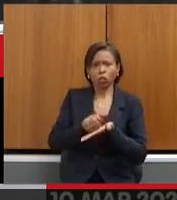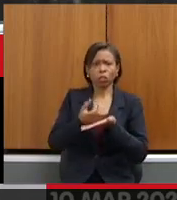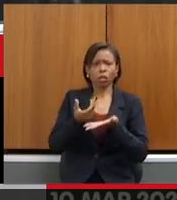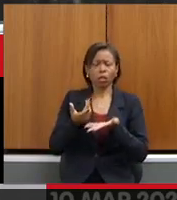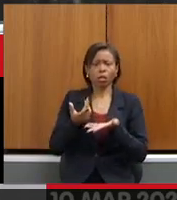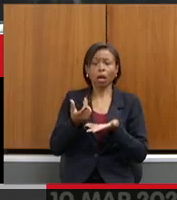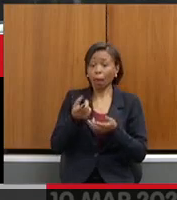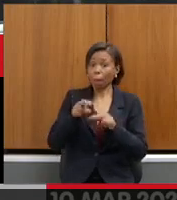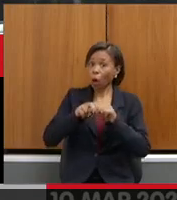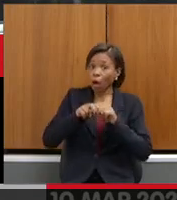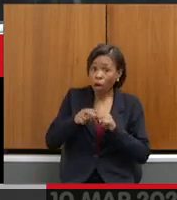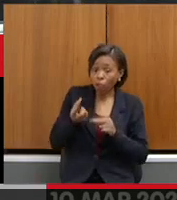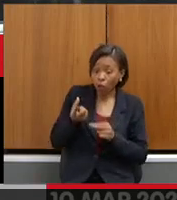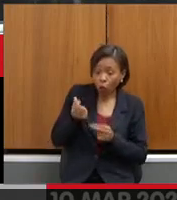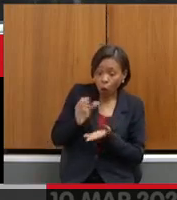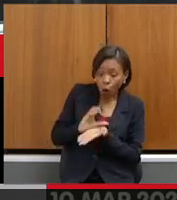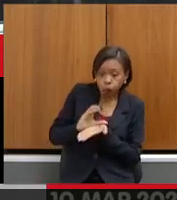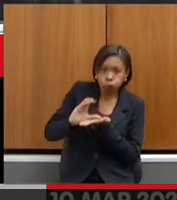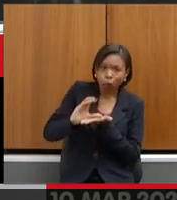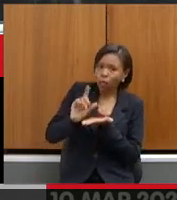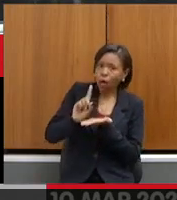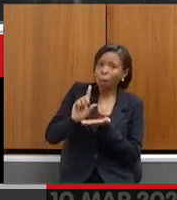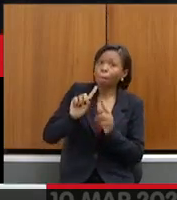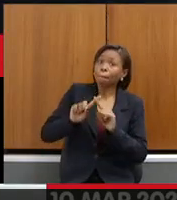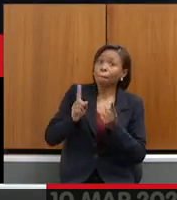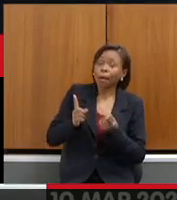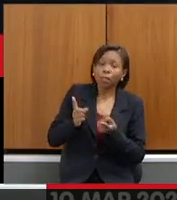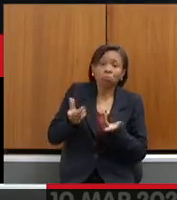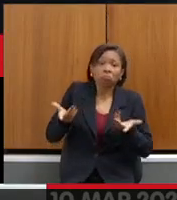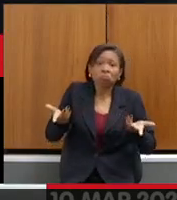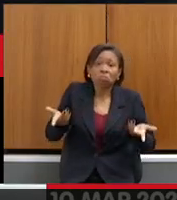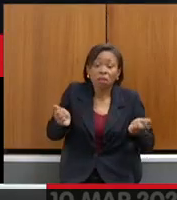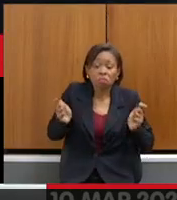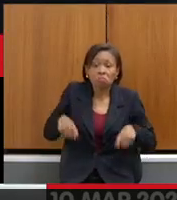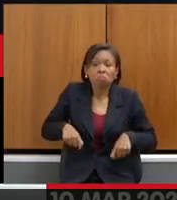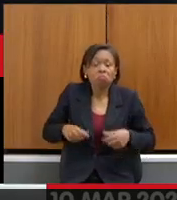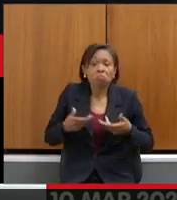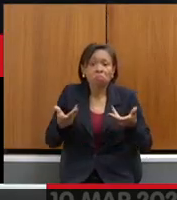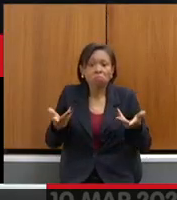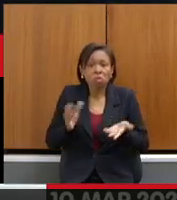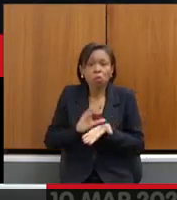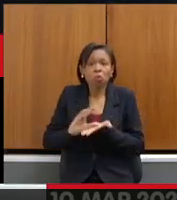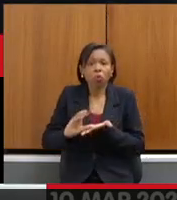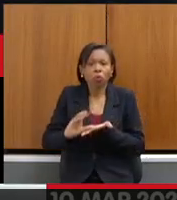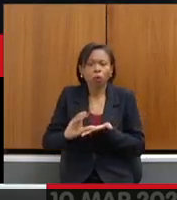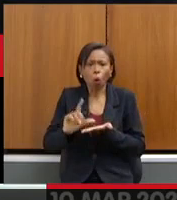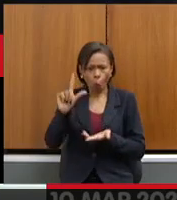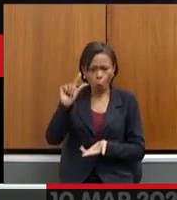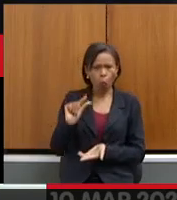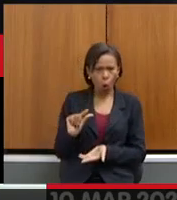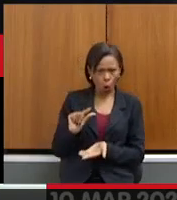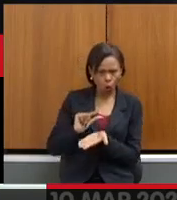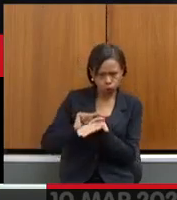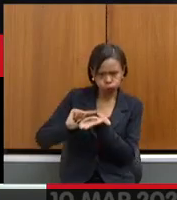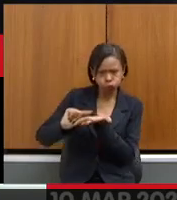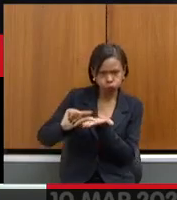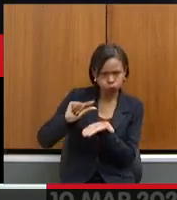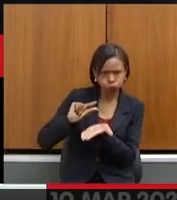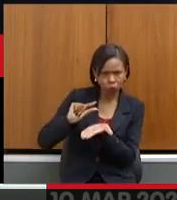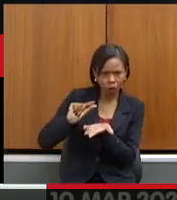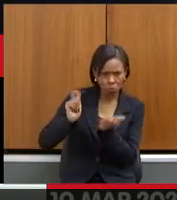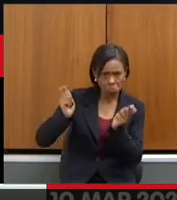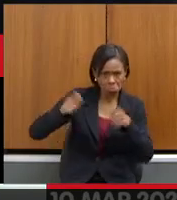eficiência do recurso que seja então o secretário com todo respeito se o pouco que foi investido foi eficiente eu